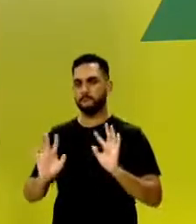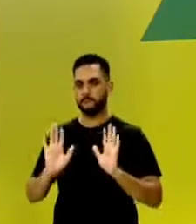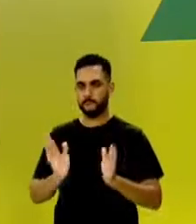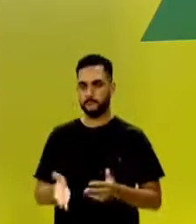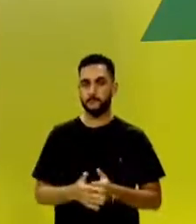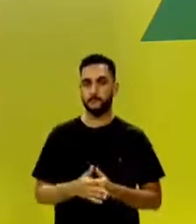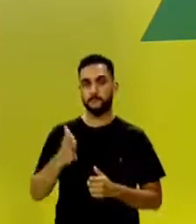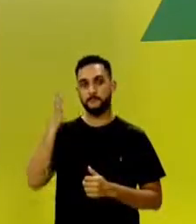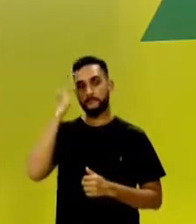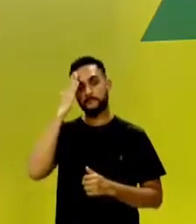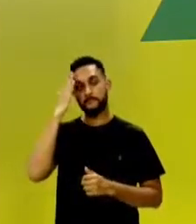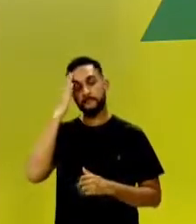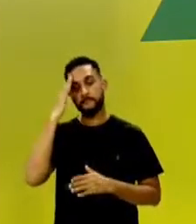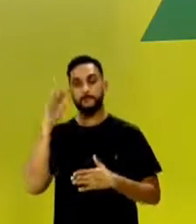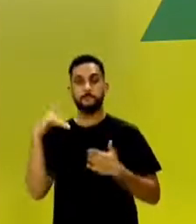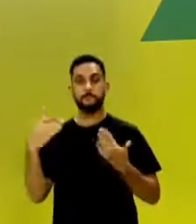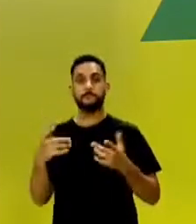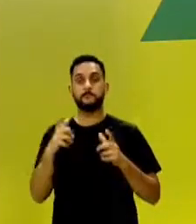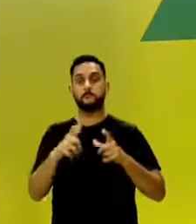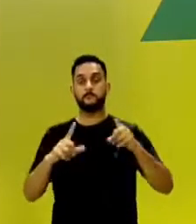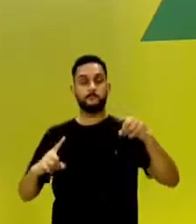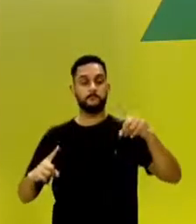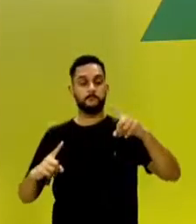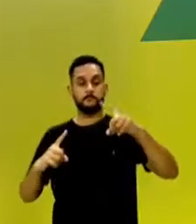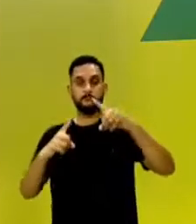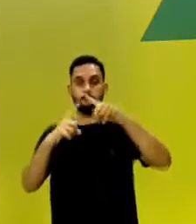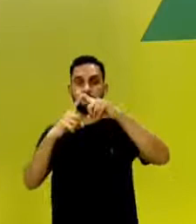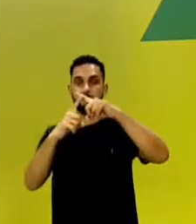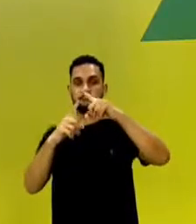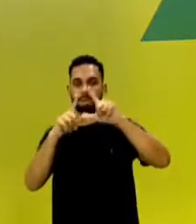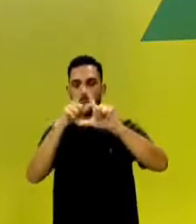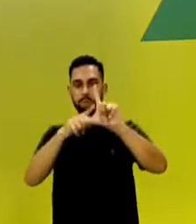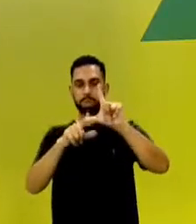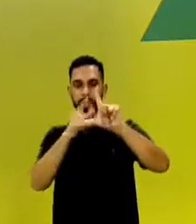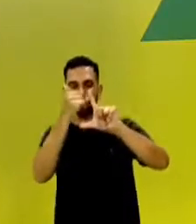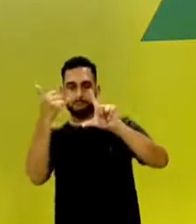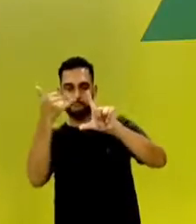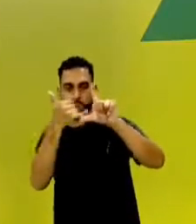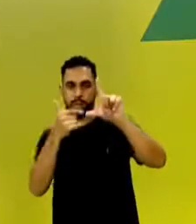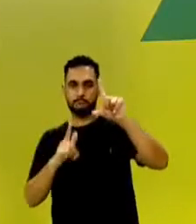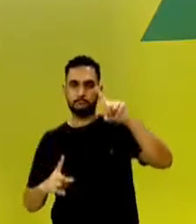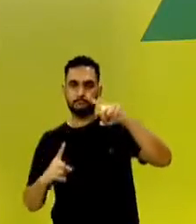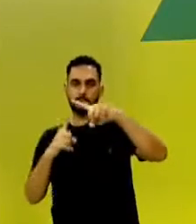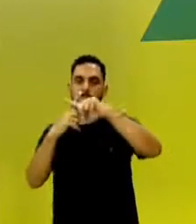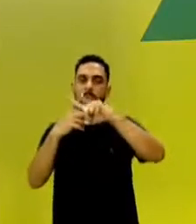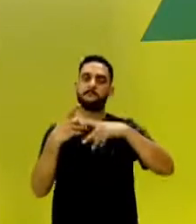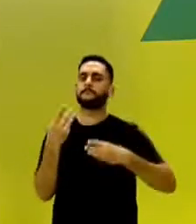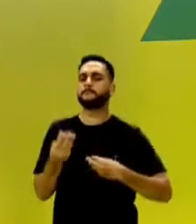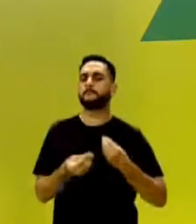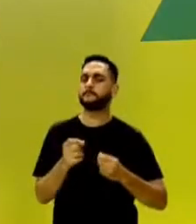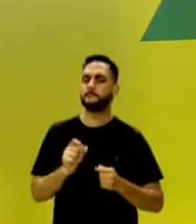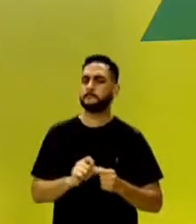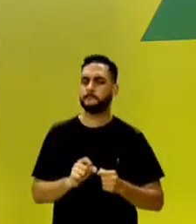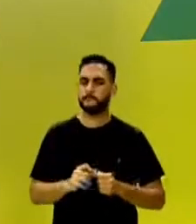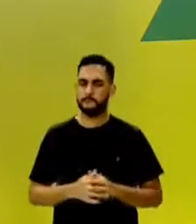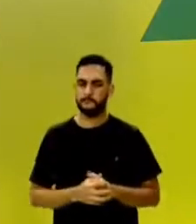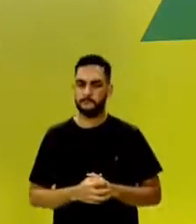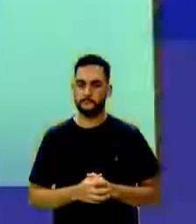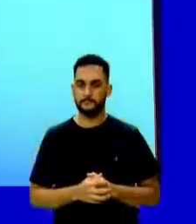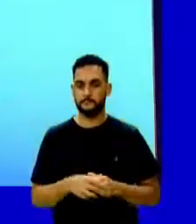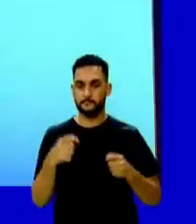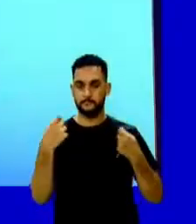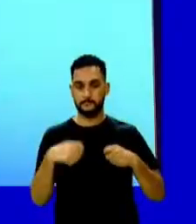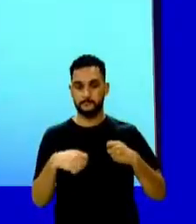saber quais são os pontos Qual o ponto de interseção entre essas duas retas vamos ver como que a gente vai fazer isso bem